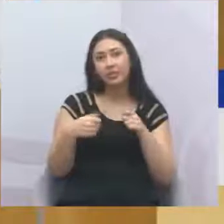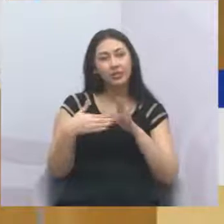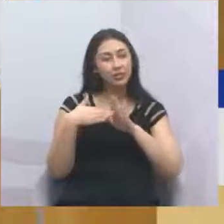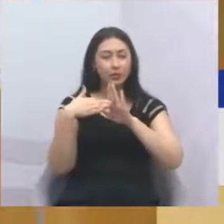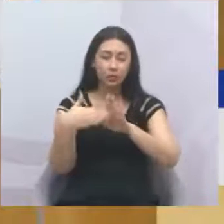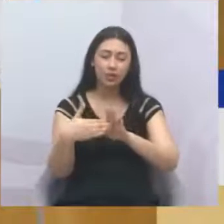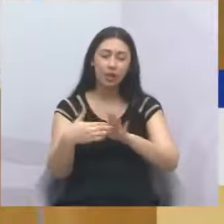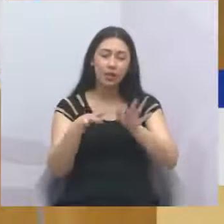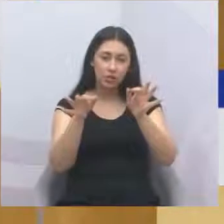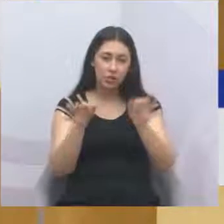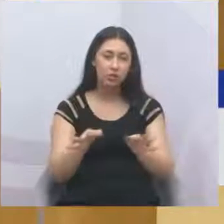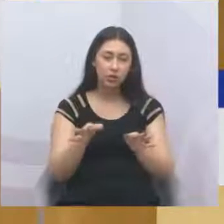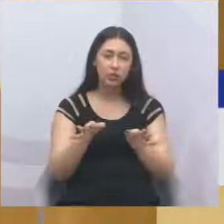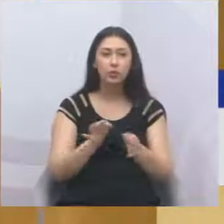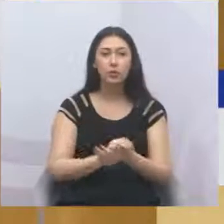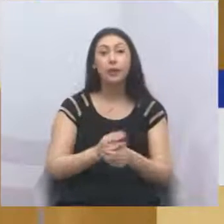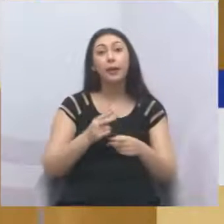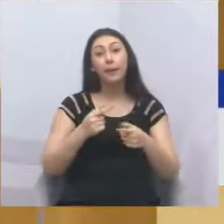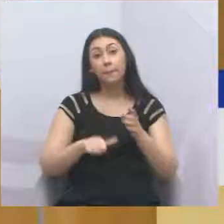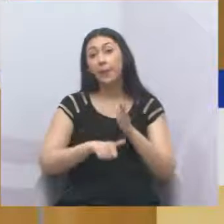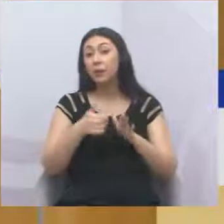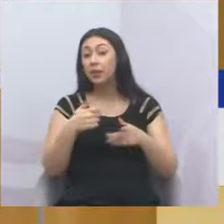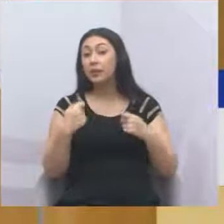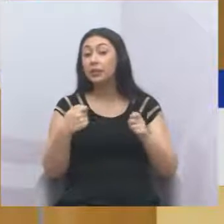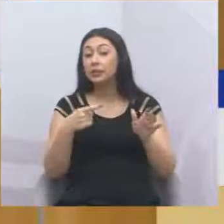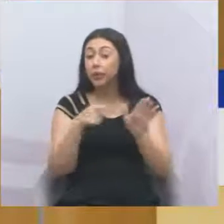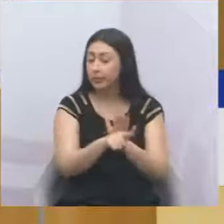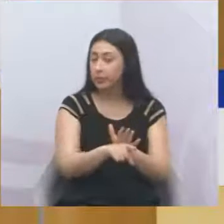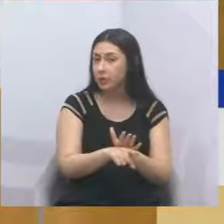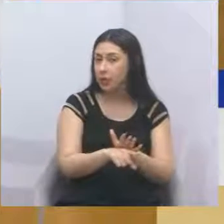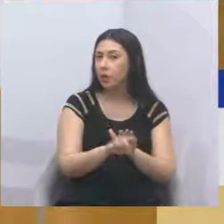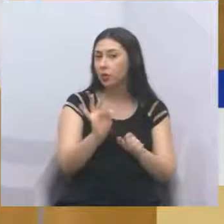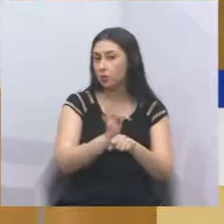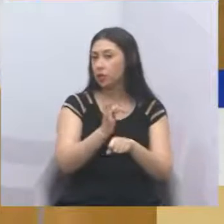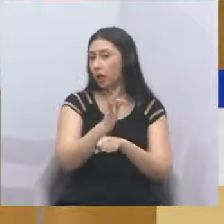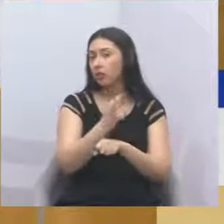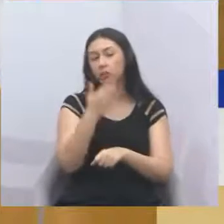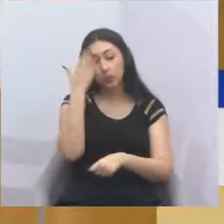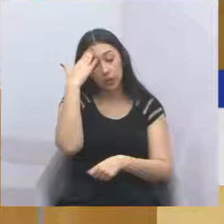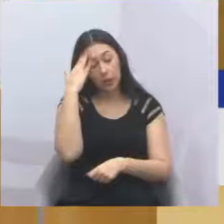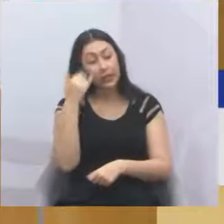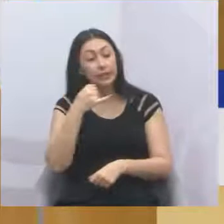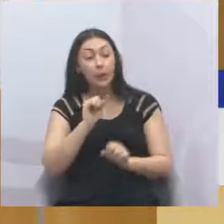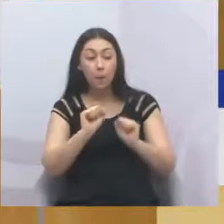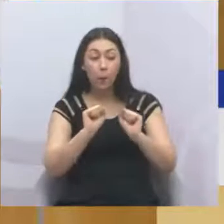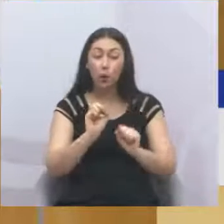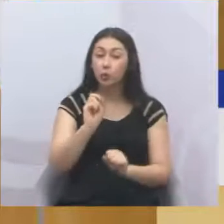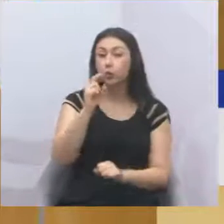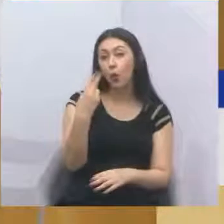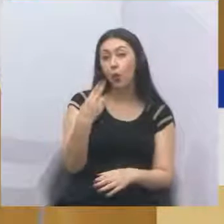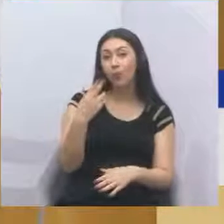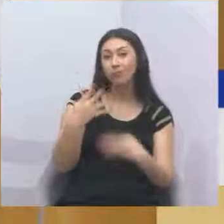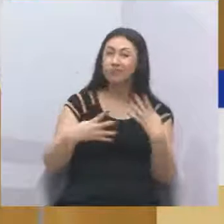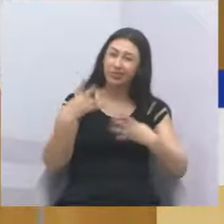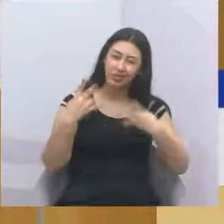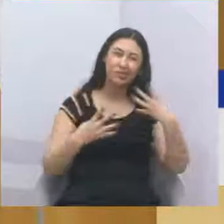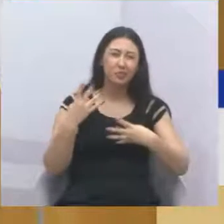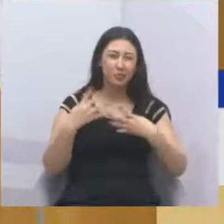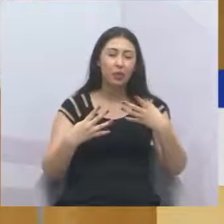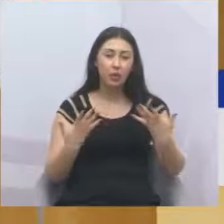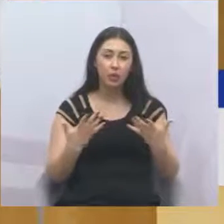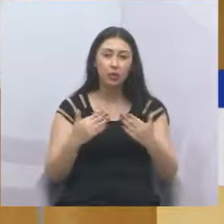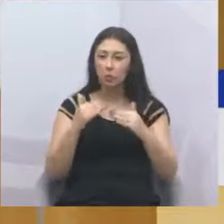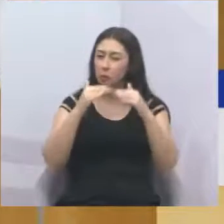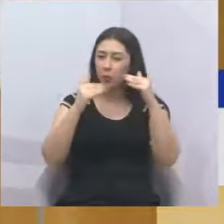forma adequada, sempre consultando os técnicos ambientais para verificar se aquela espécie nativa é compatível ou não com